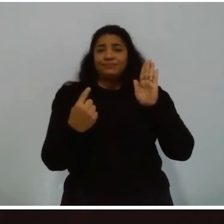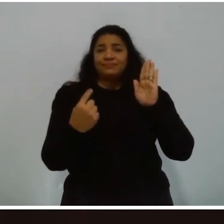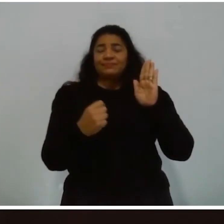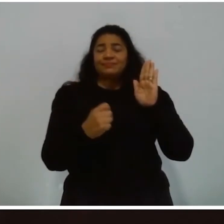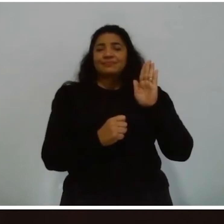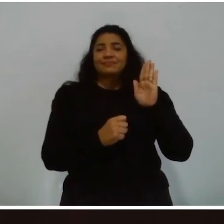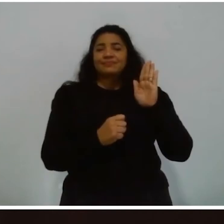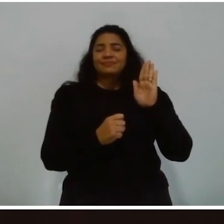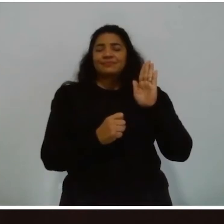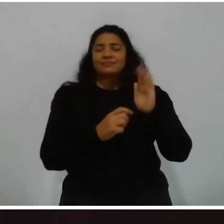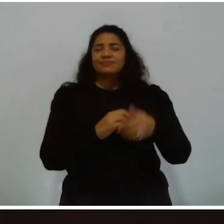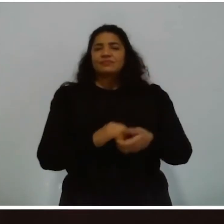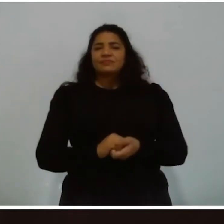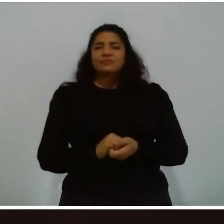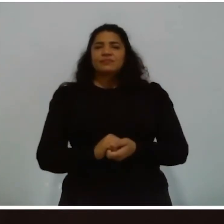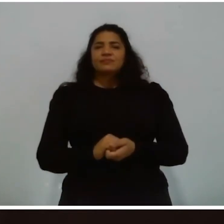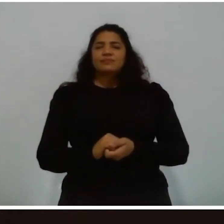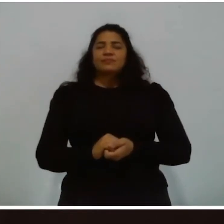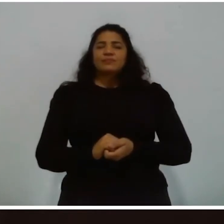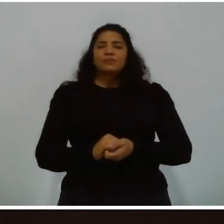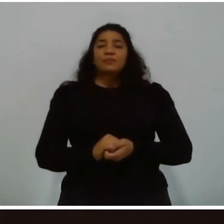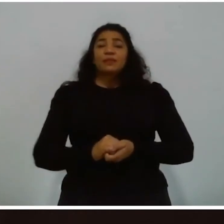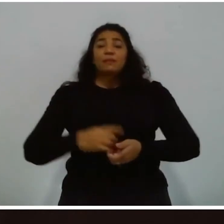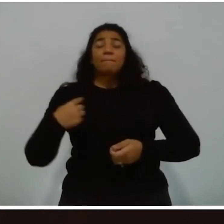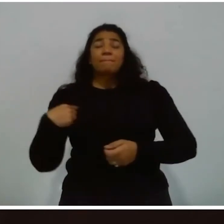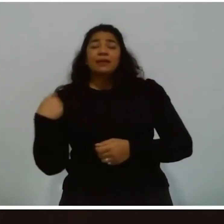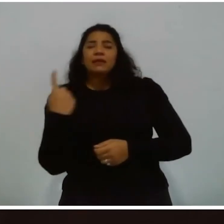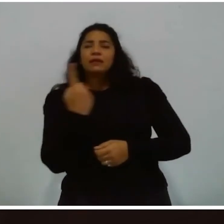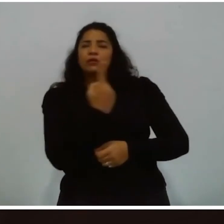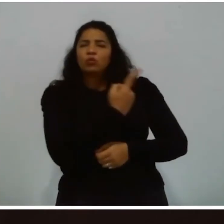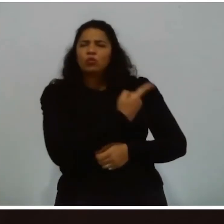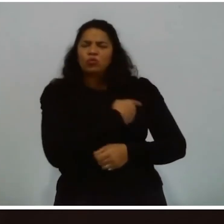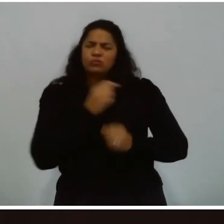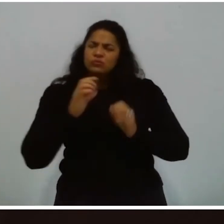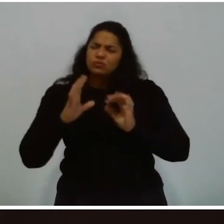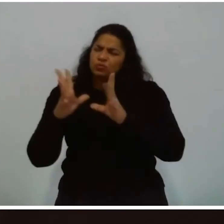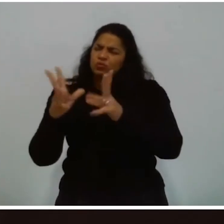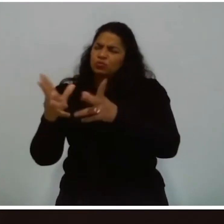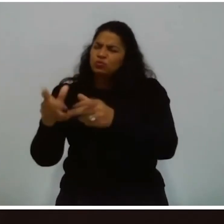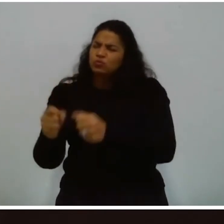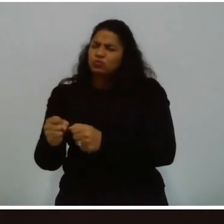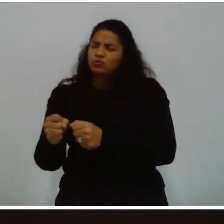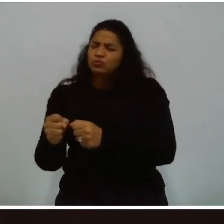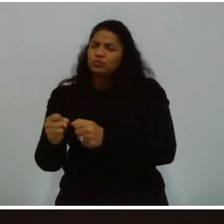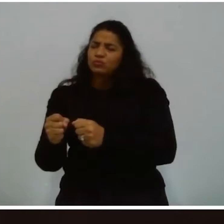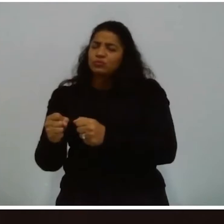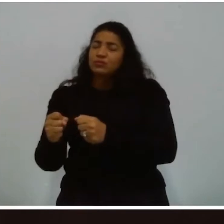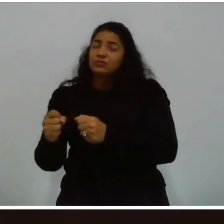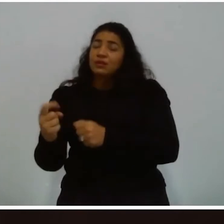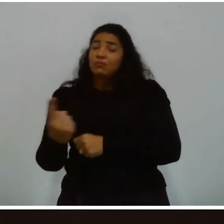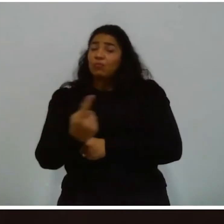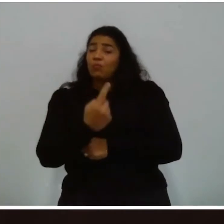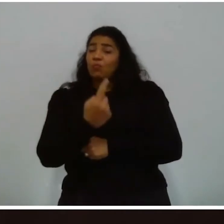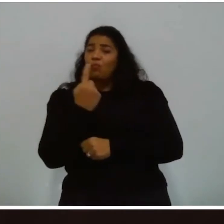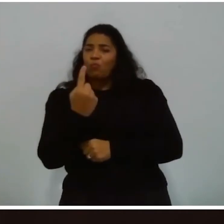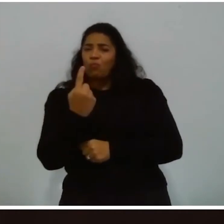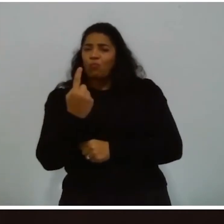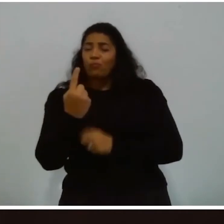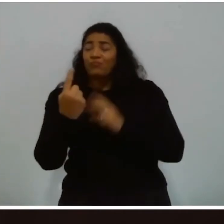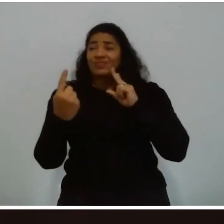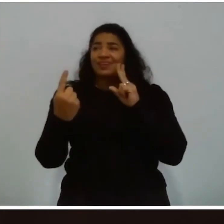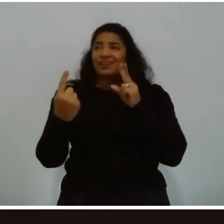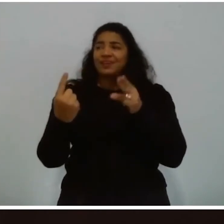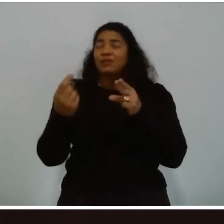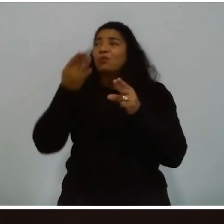A fim de que todos sejam um. E como és tu, ó Pai, em mim, e